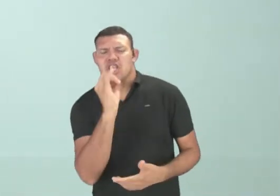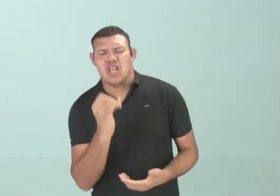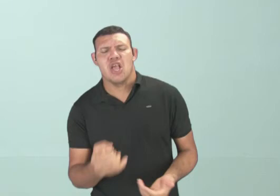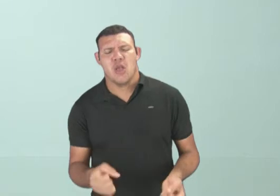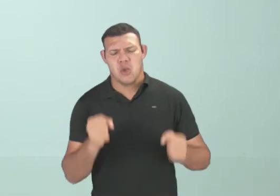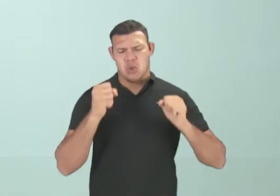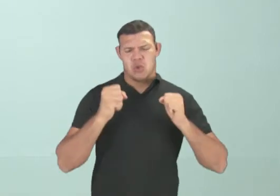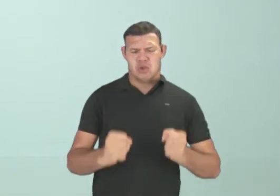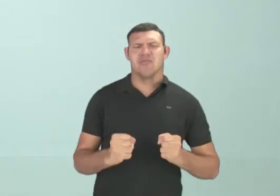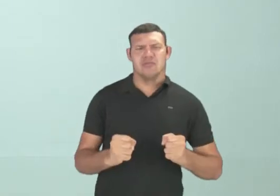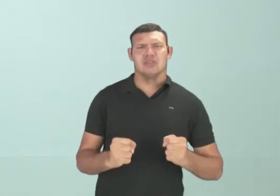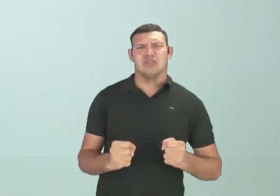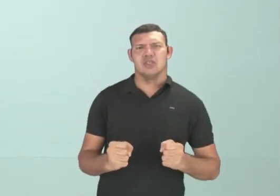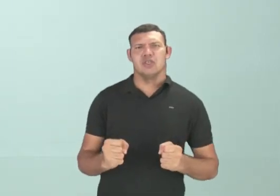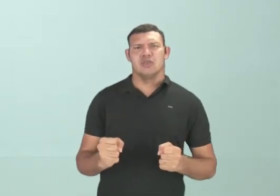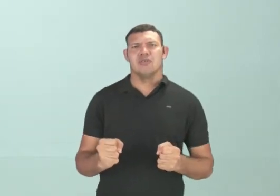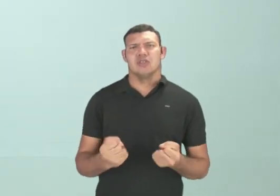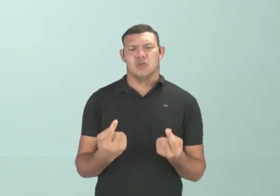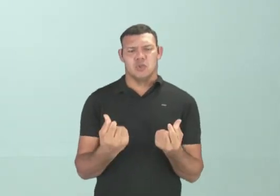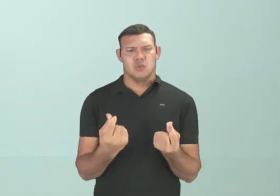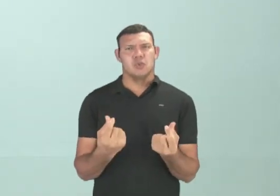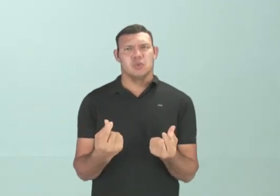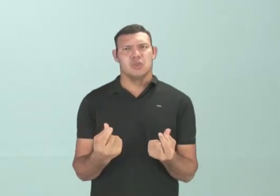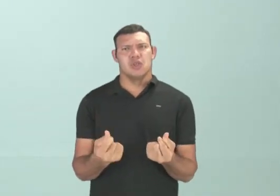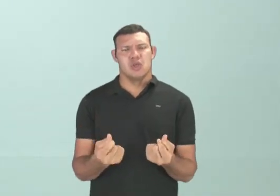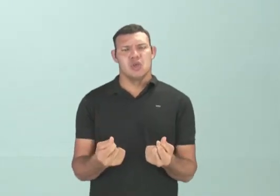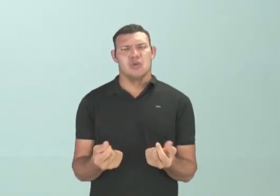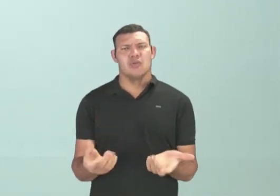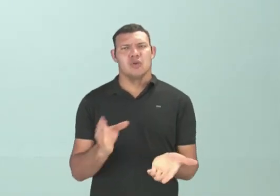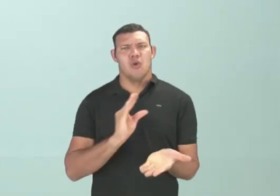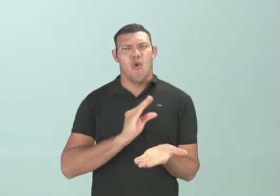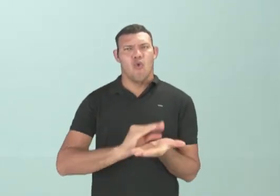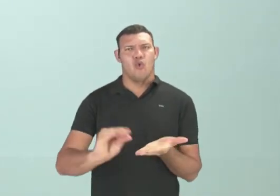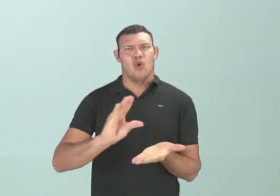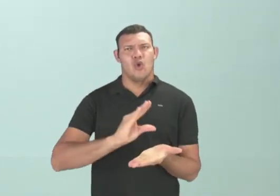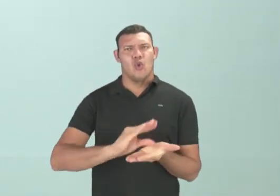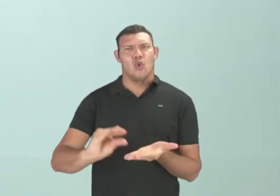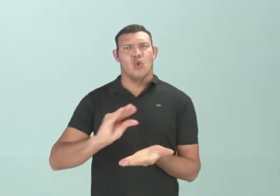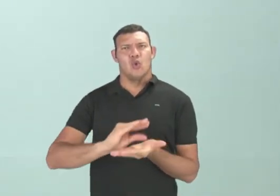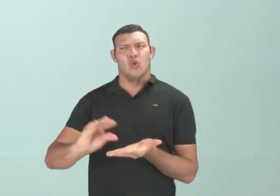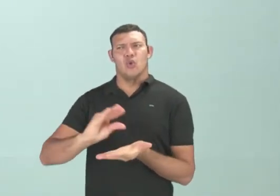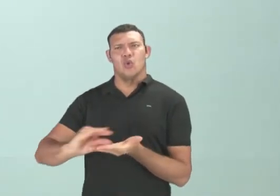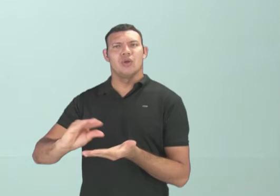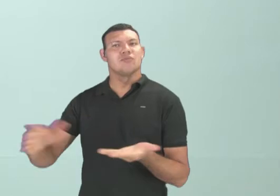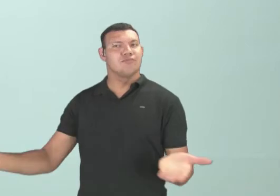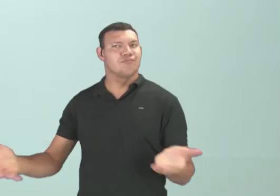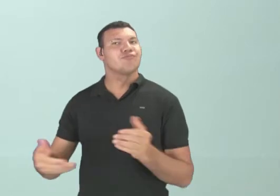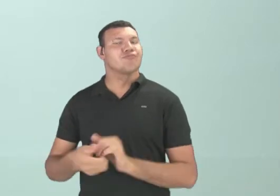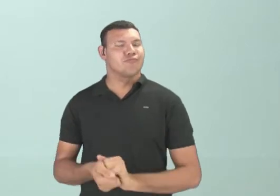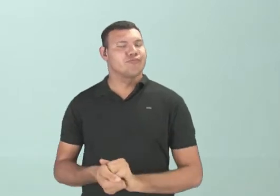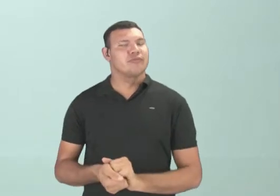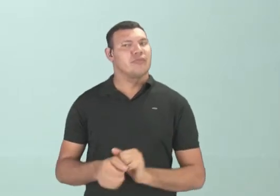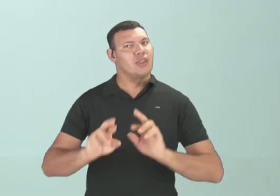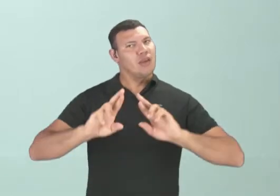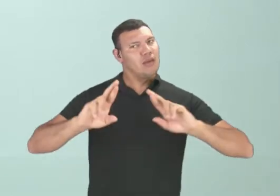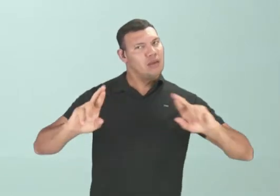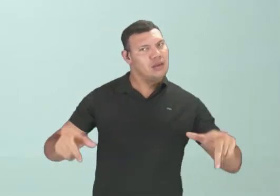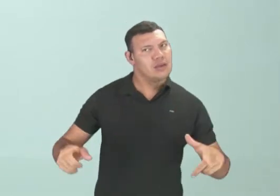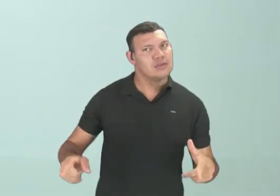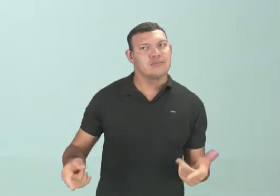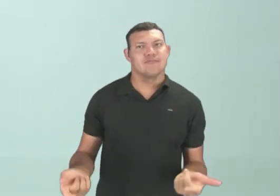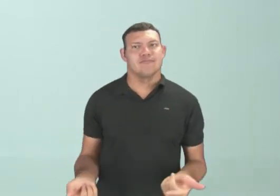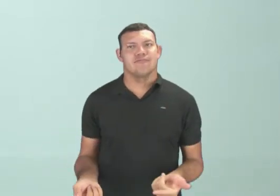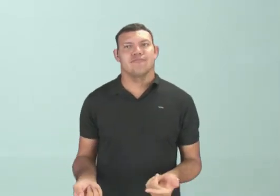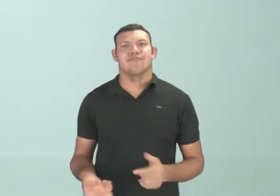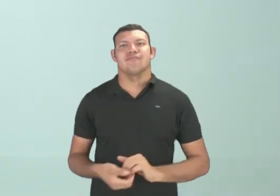podia tudo através, né, do poder aquisitivo. Certo? E não era bem assim, né? Como nós mesmos sabemos,